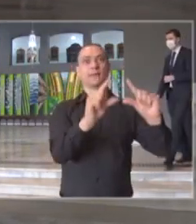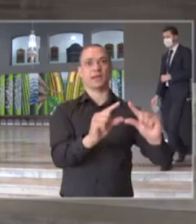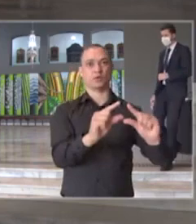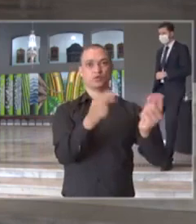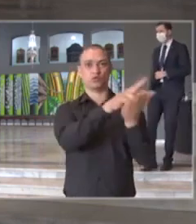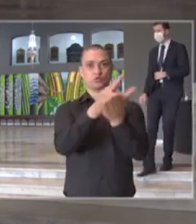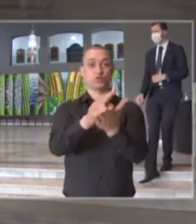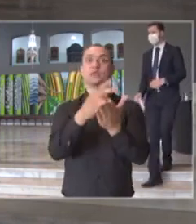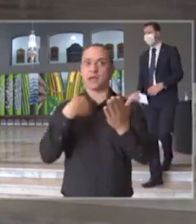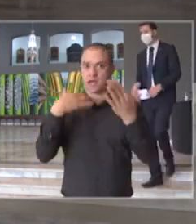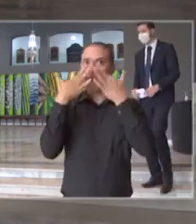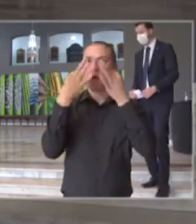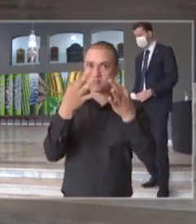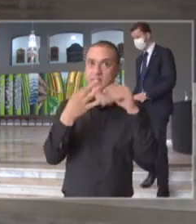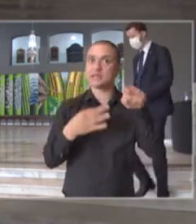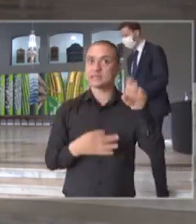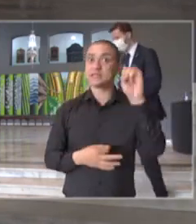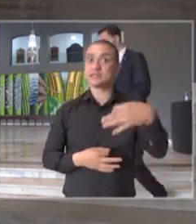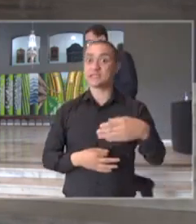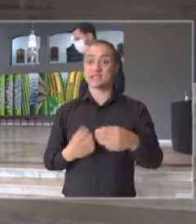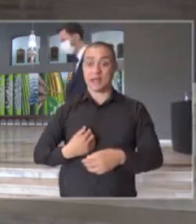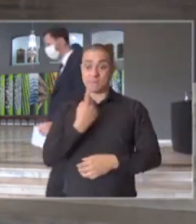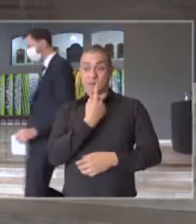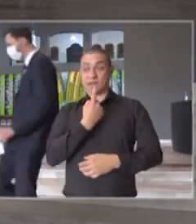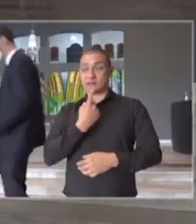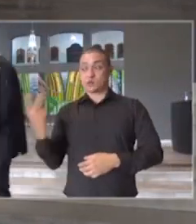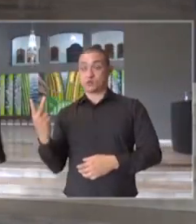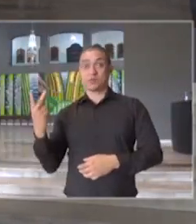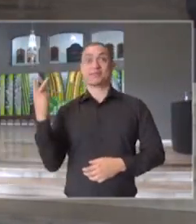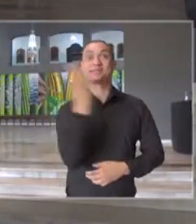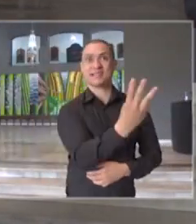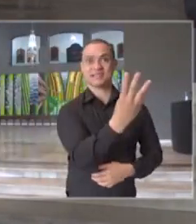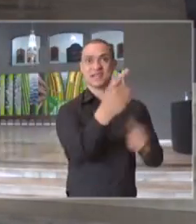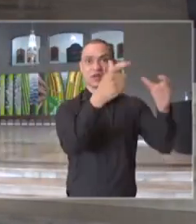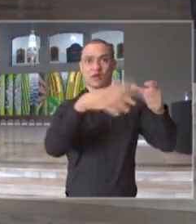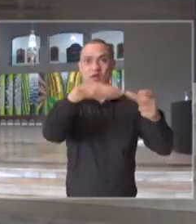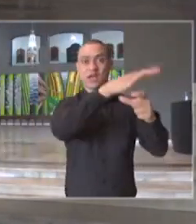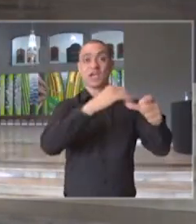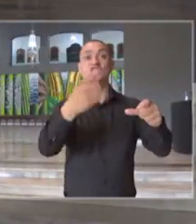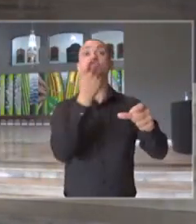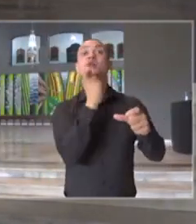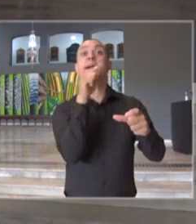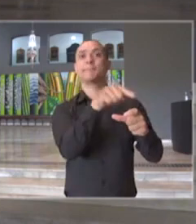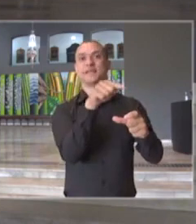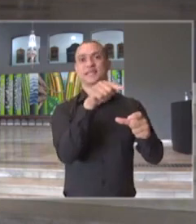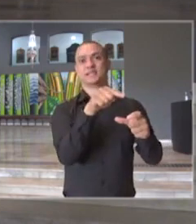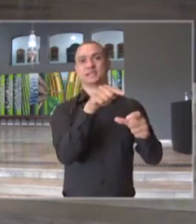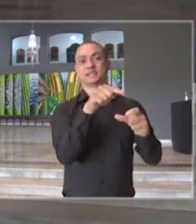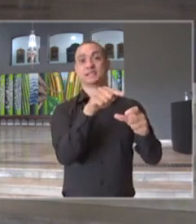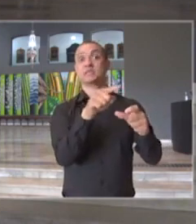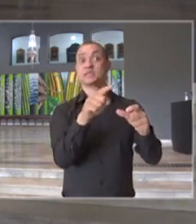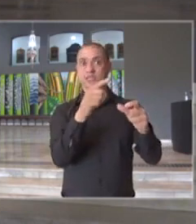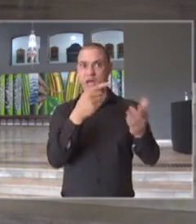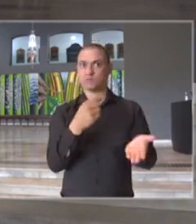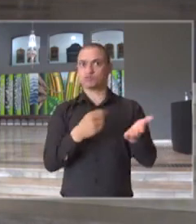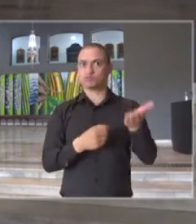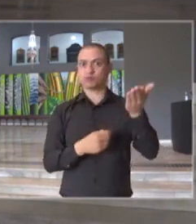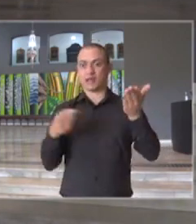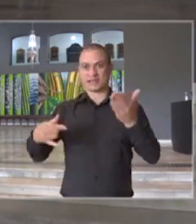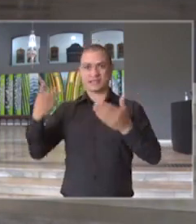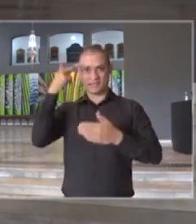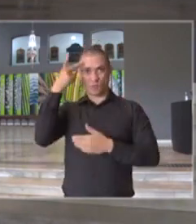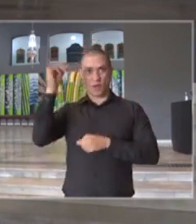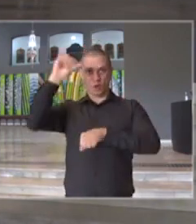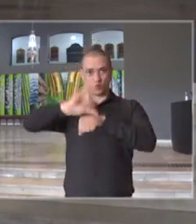mas um alerta. Já é a terceira região mais impactada também pelo coronavírus no estado de São Paulo. Região metropolitana de São